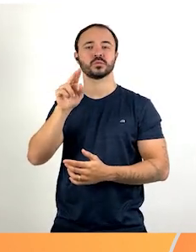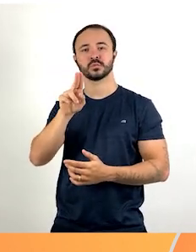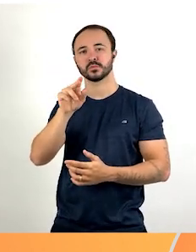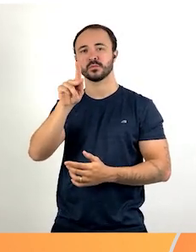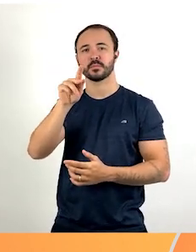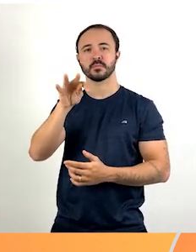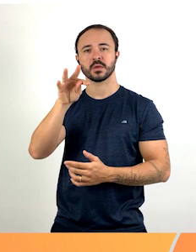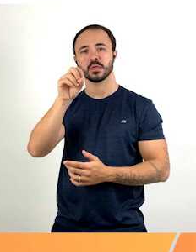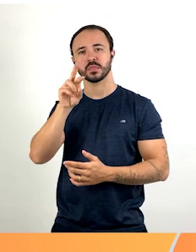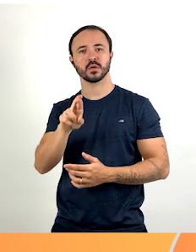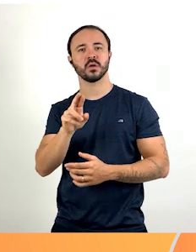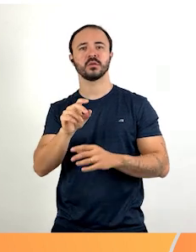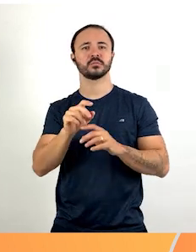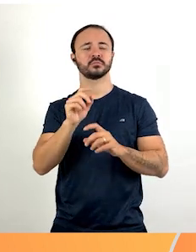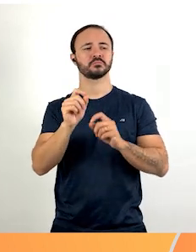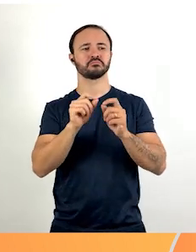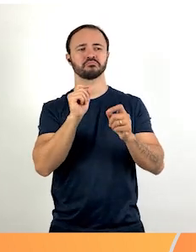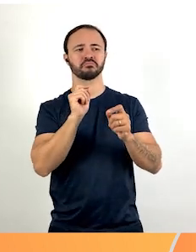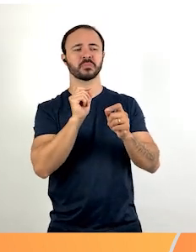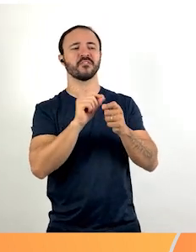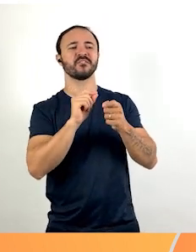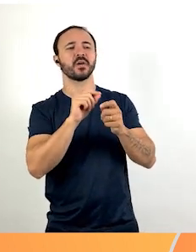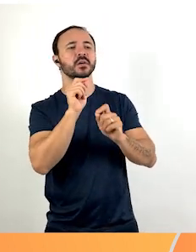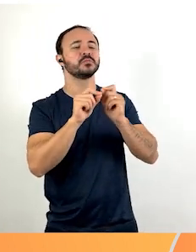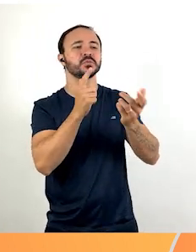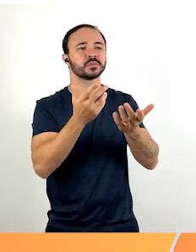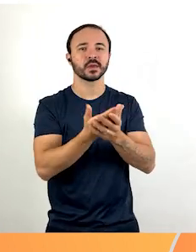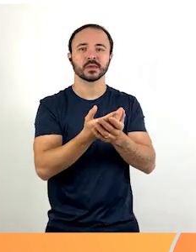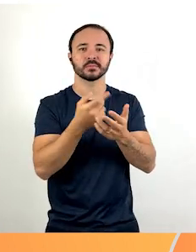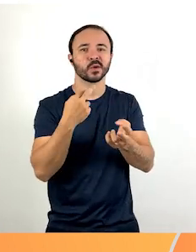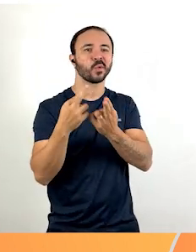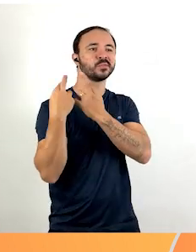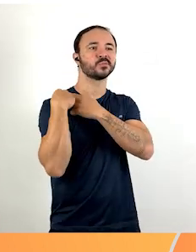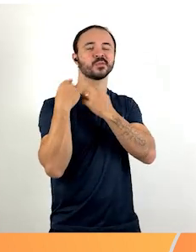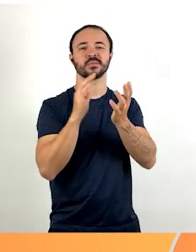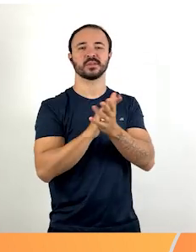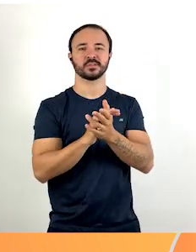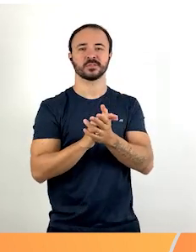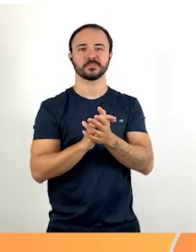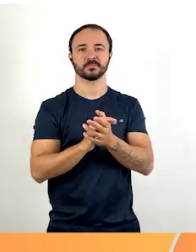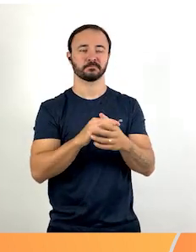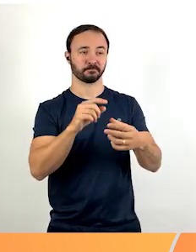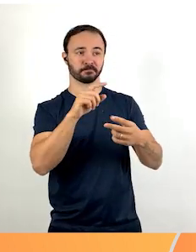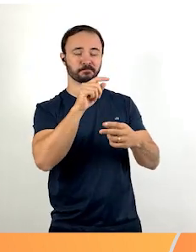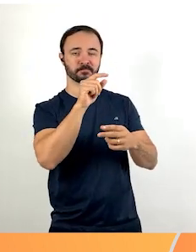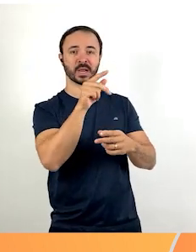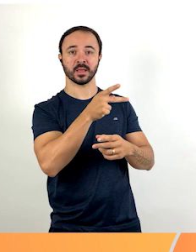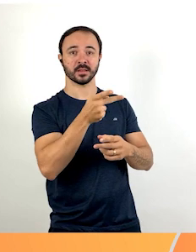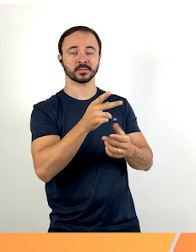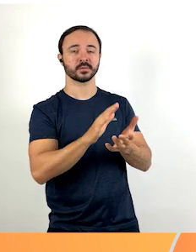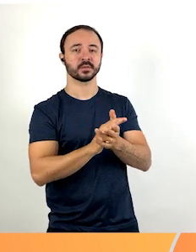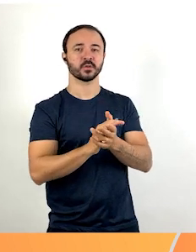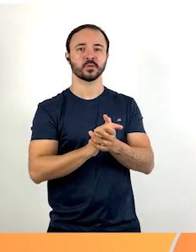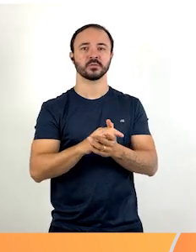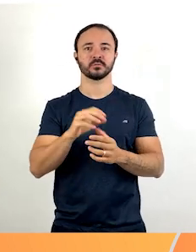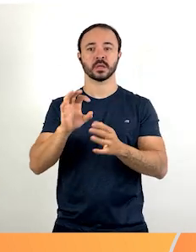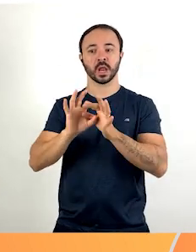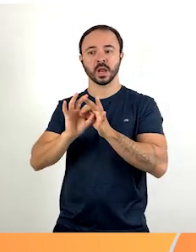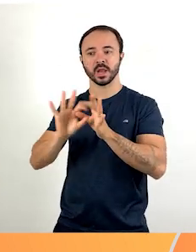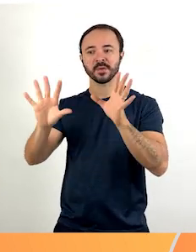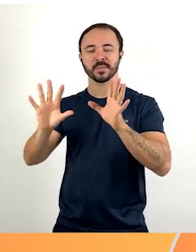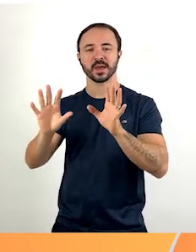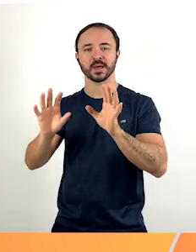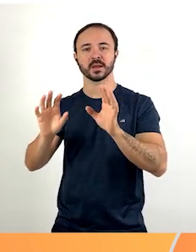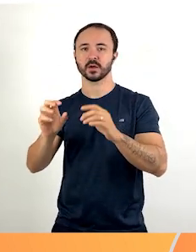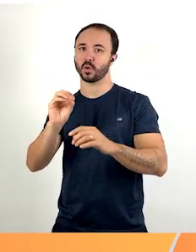ou não. O que o interruptor faz? Qual é a função dele? Chaves ou interruptores, dispositivos de segurança que